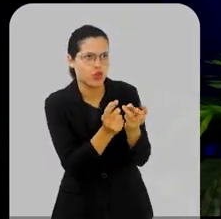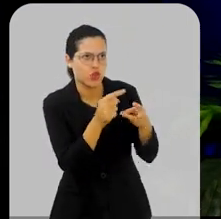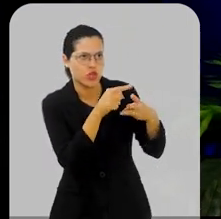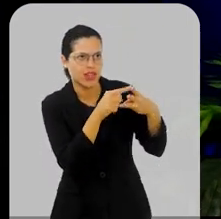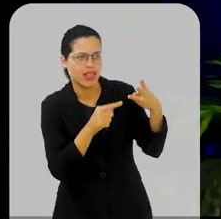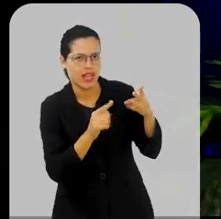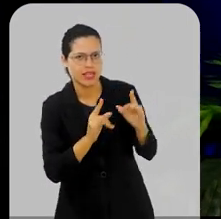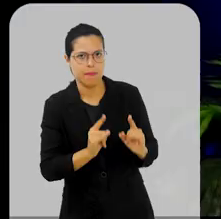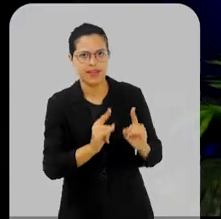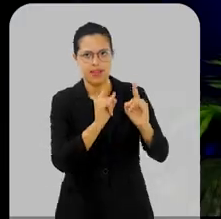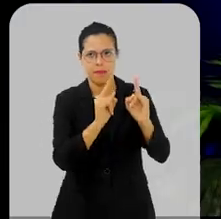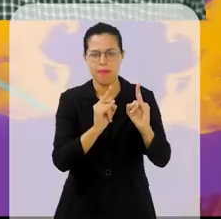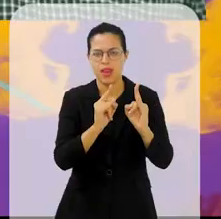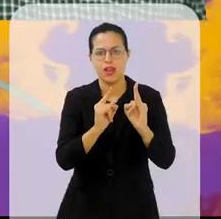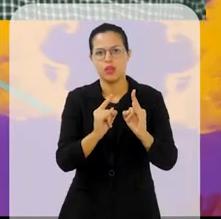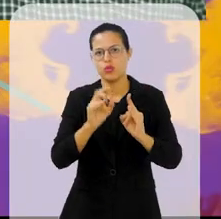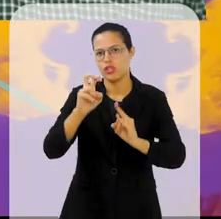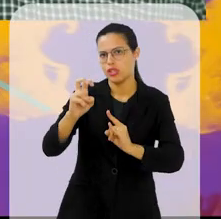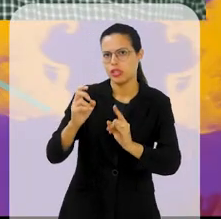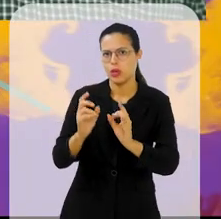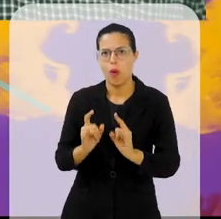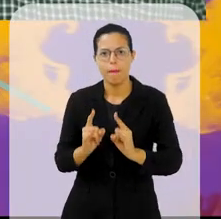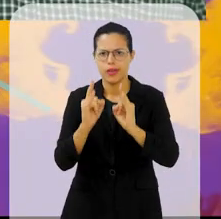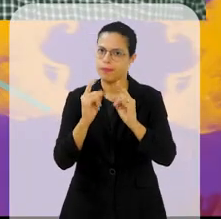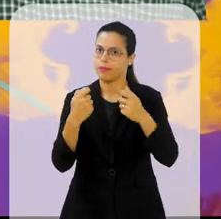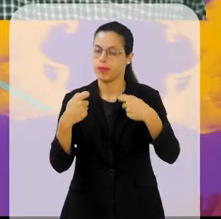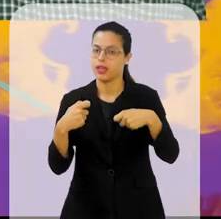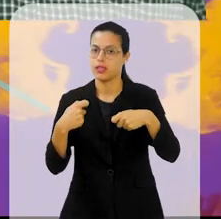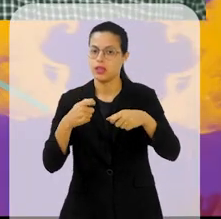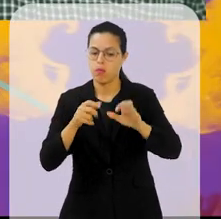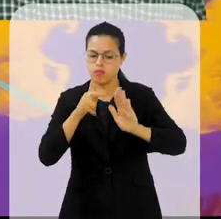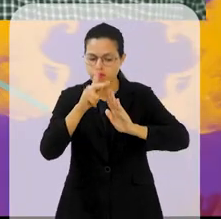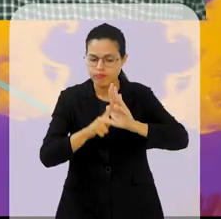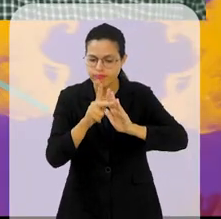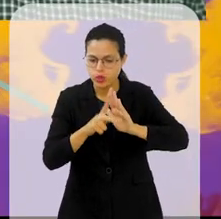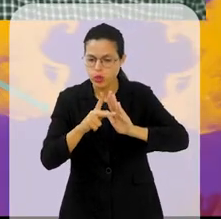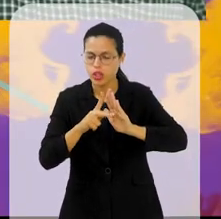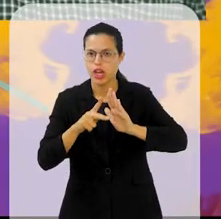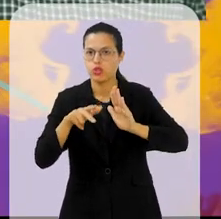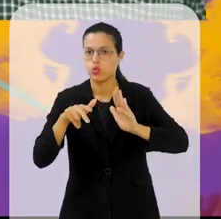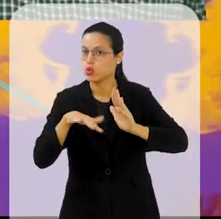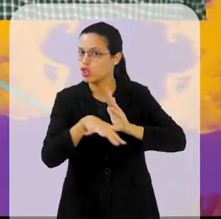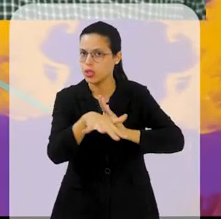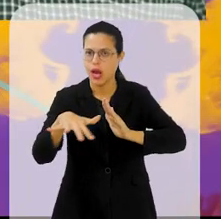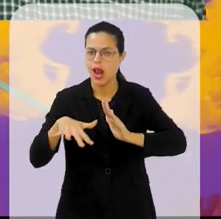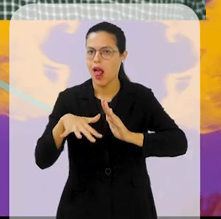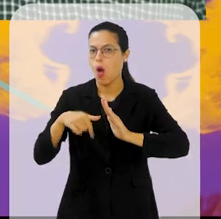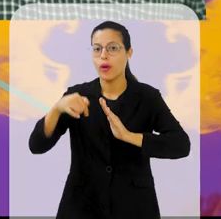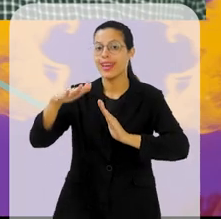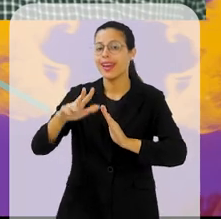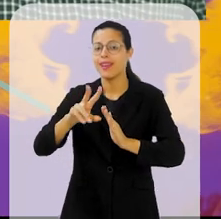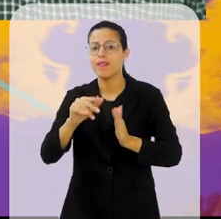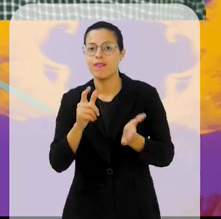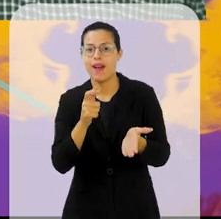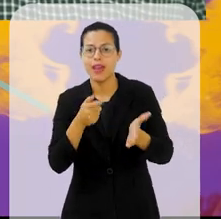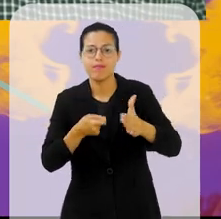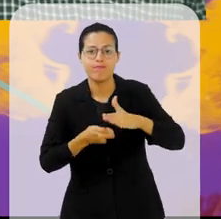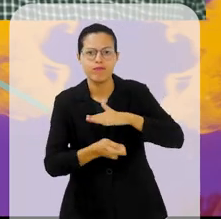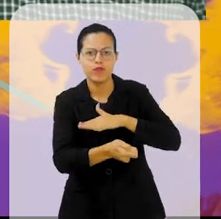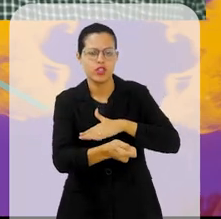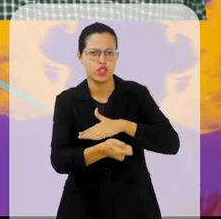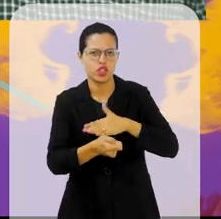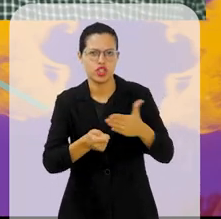vendo 3 apartamentos, vendo 5 apartamentos, tem que ter o plano geral. Quem vai botar quanto e a que horas